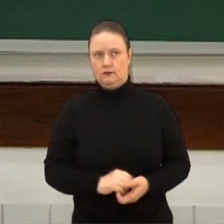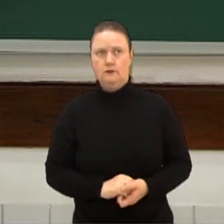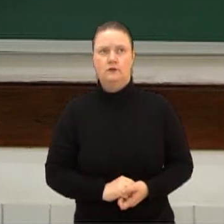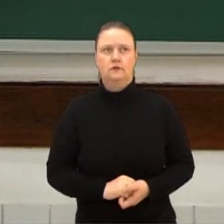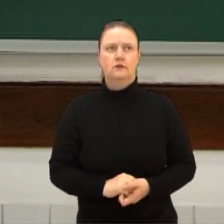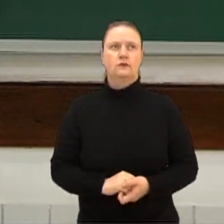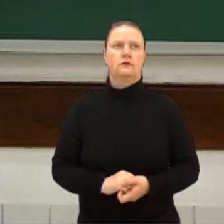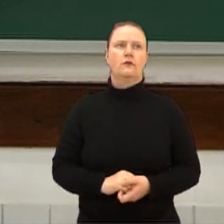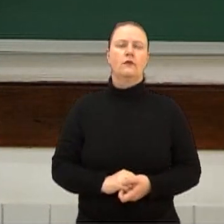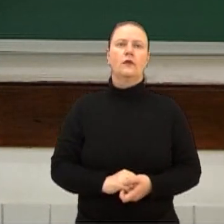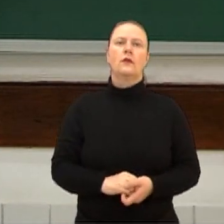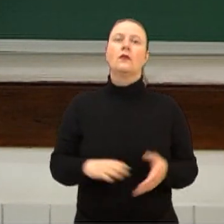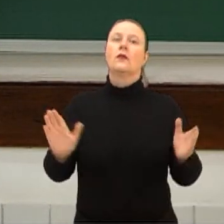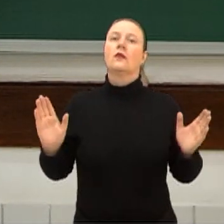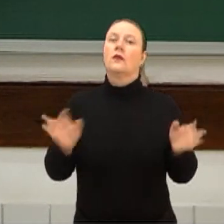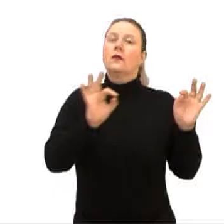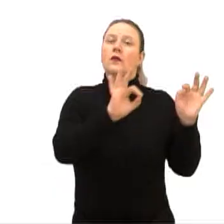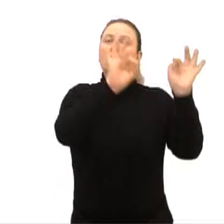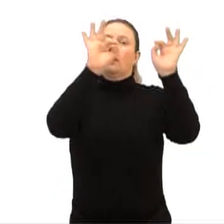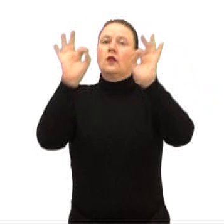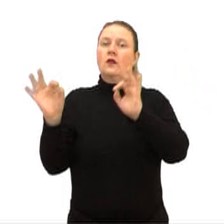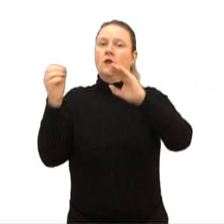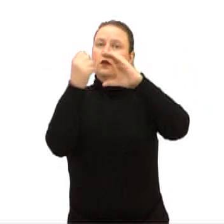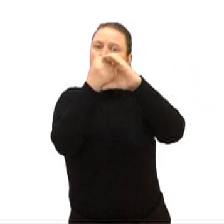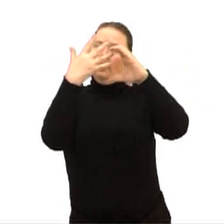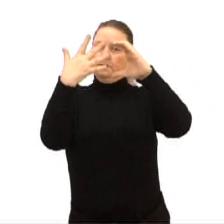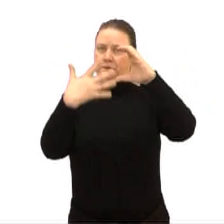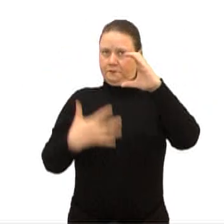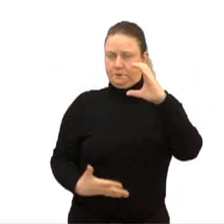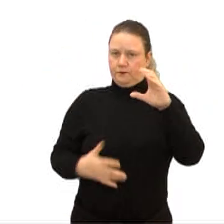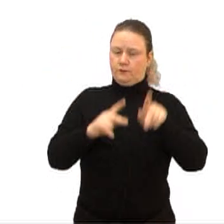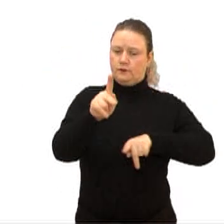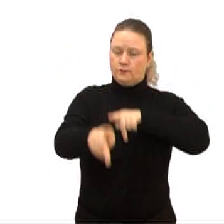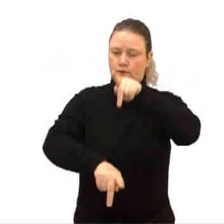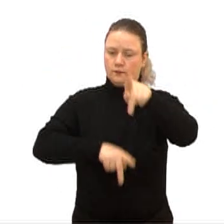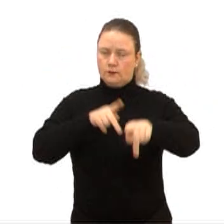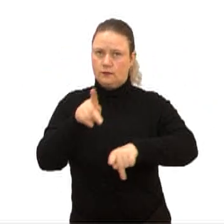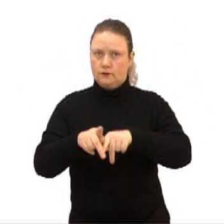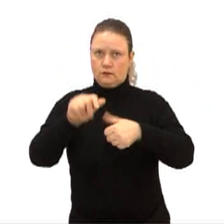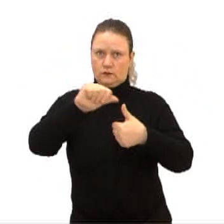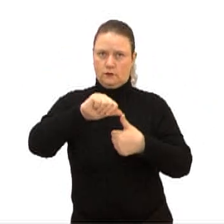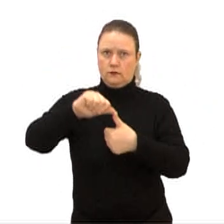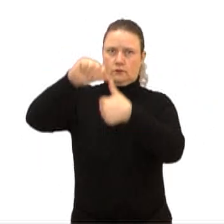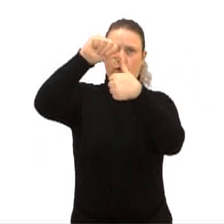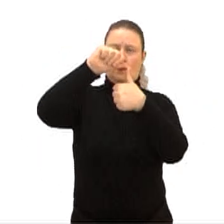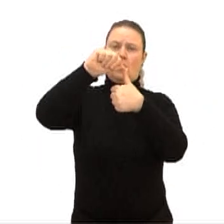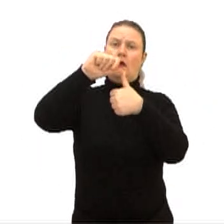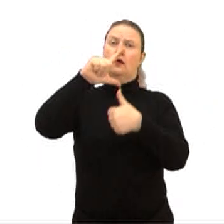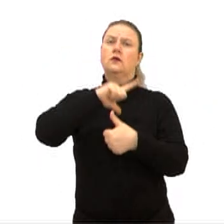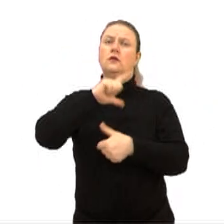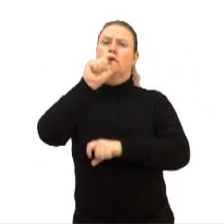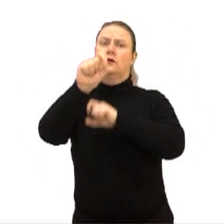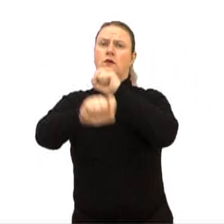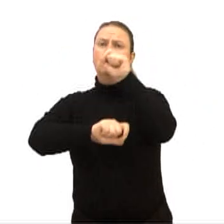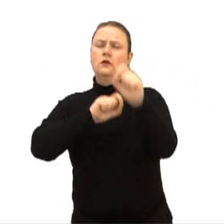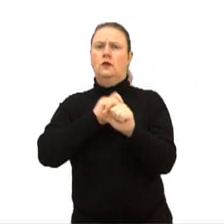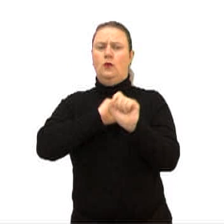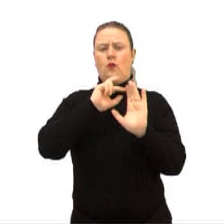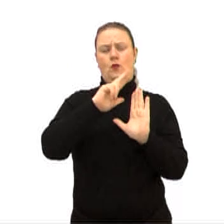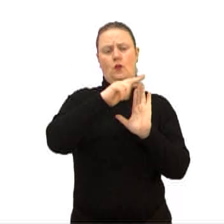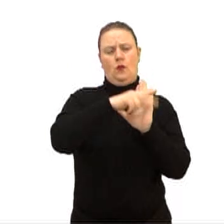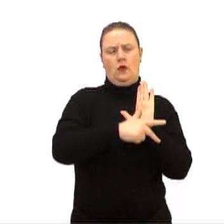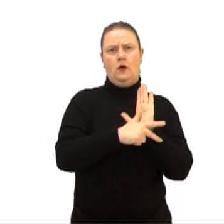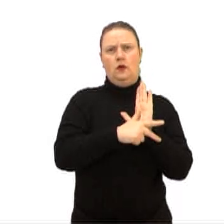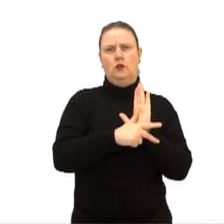de povoamento. Dentro dessa categorização da população da América Central, nós vamos ter, então, vários